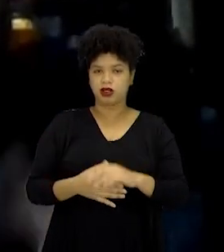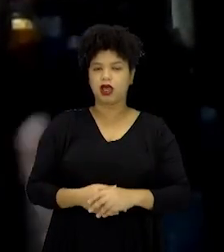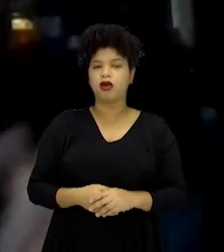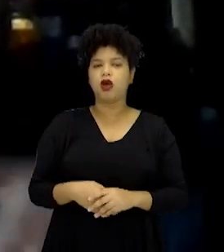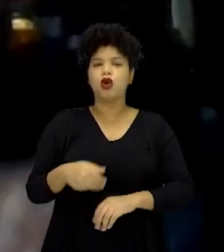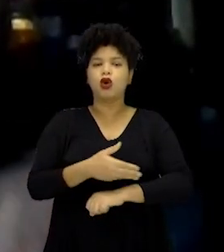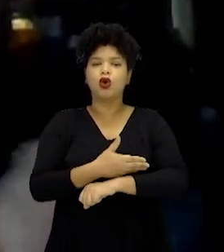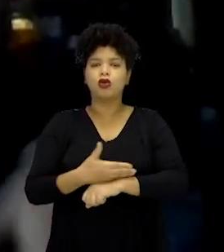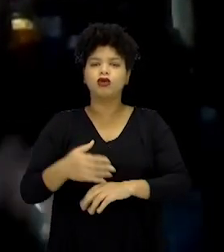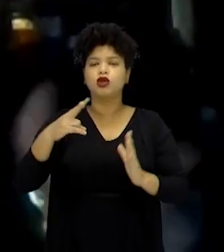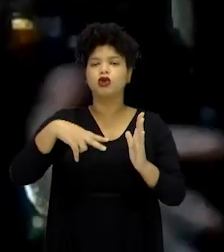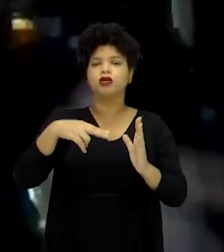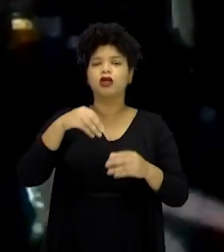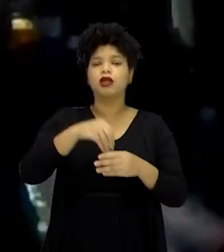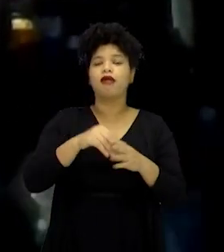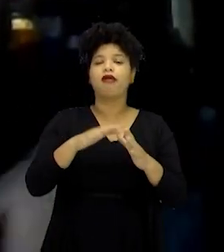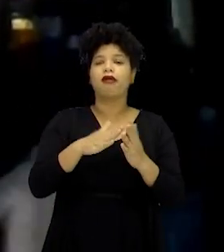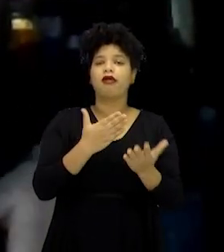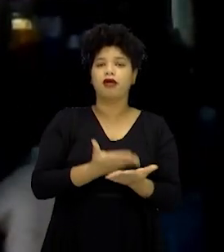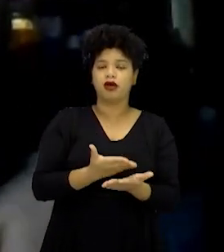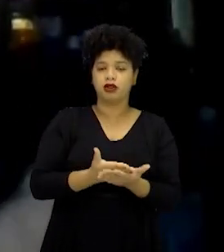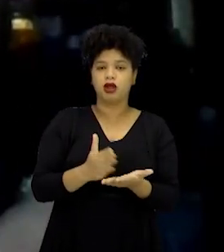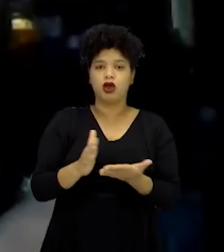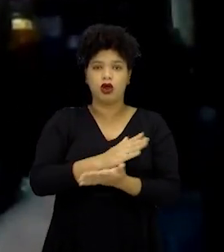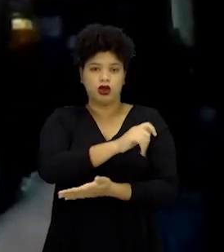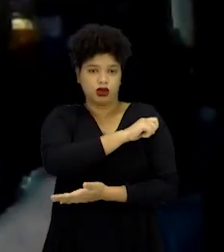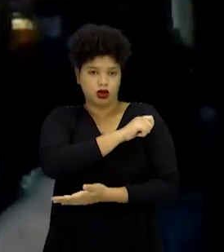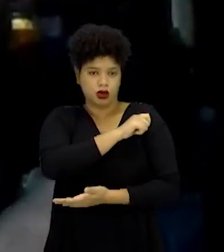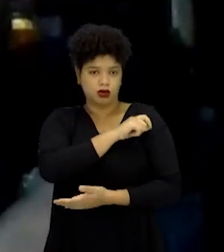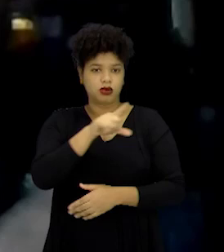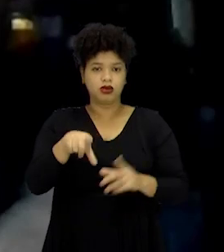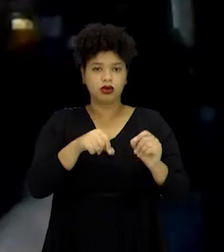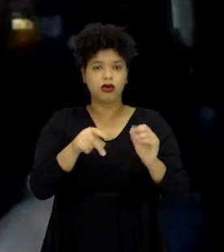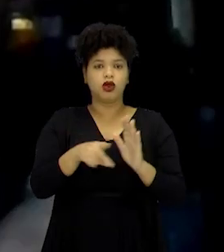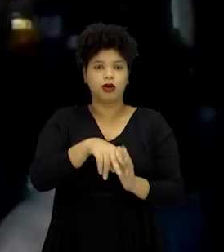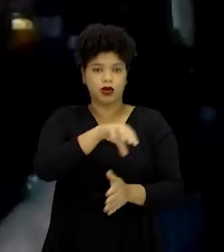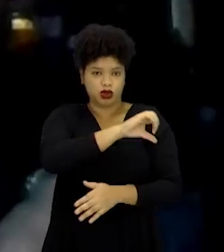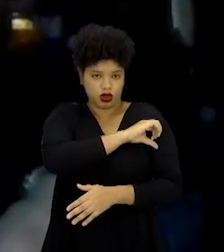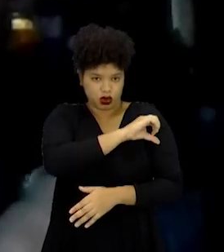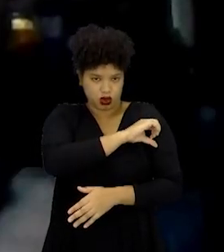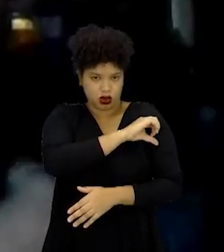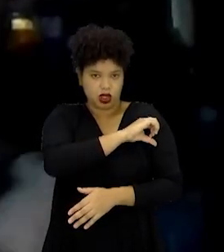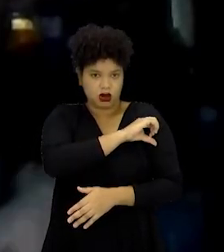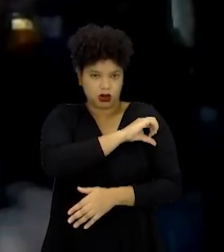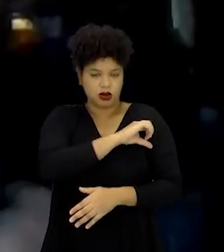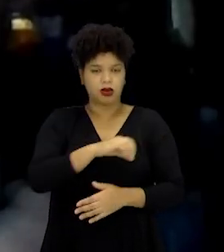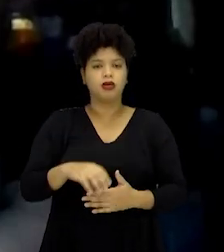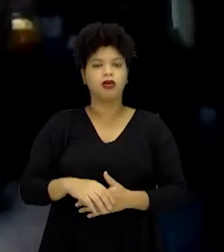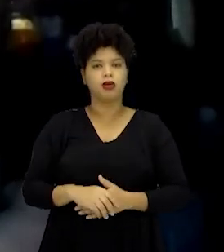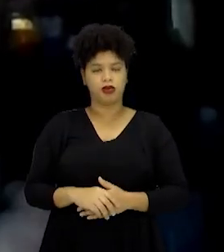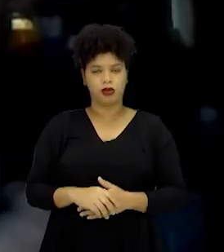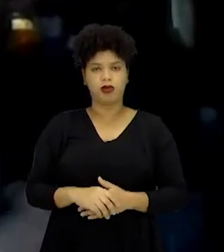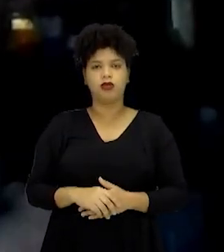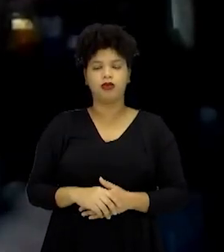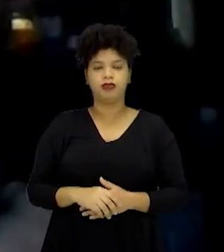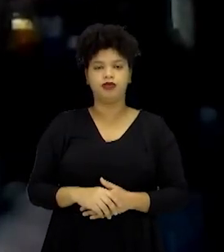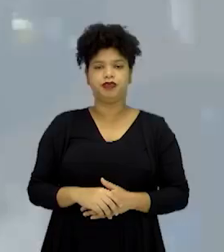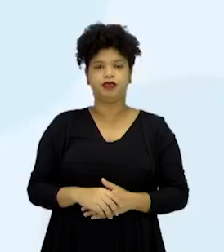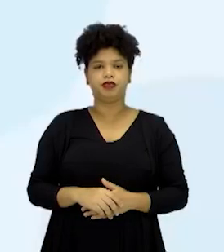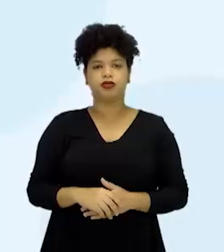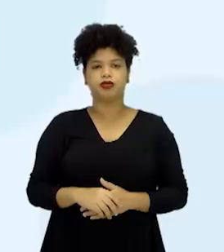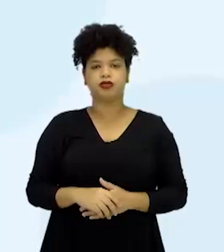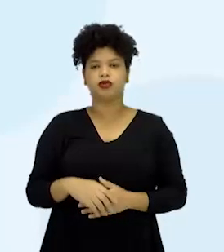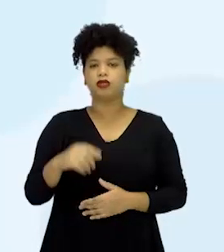Leitura dos Estudantes da Minha Escola, que a gente escolheu os estudantes do nono ano, né, dos anos finais, no caso. E podem colocar